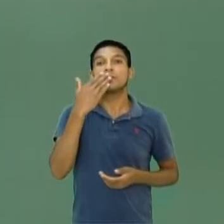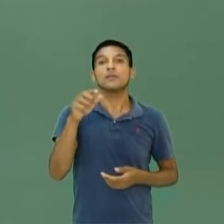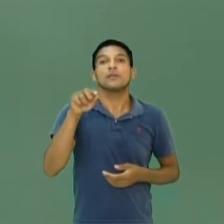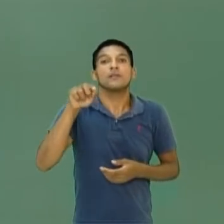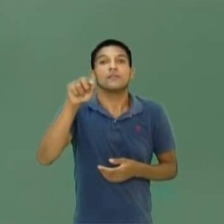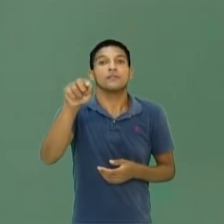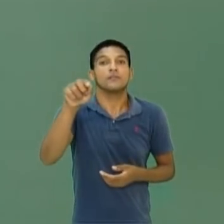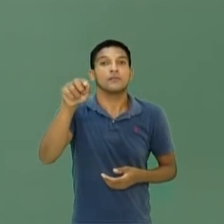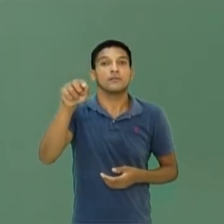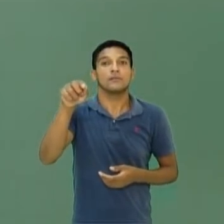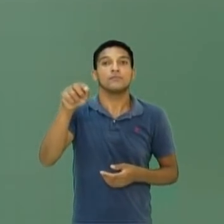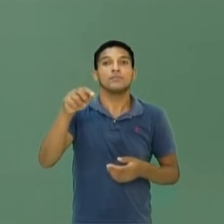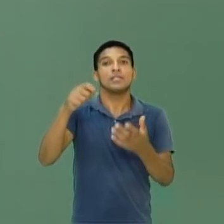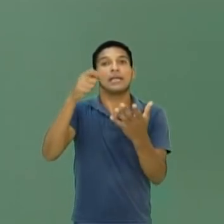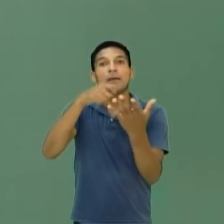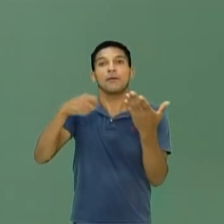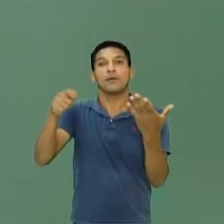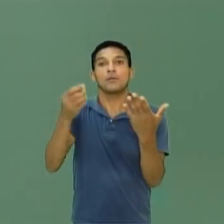ímpar, número 3.